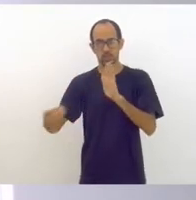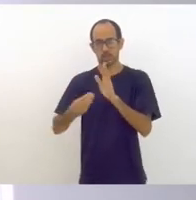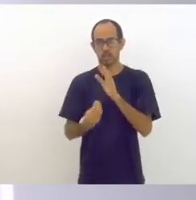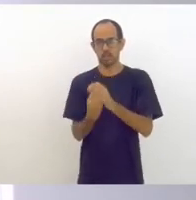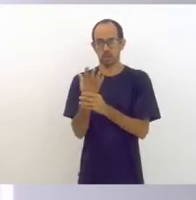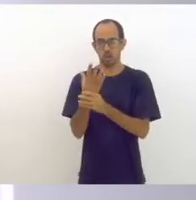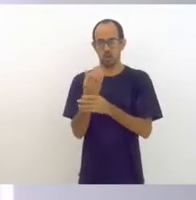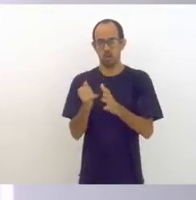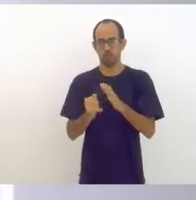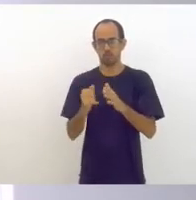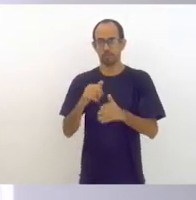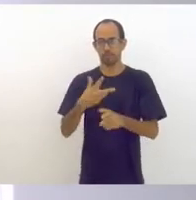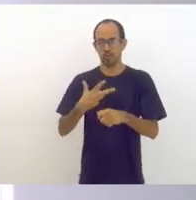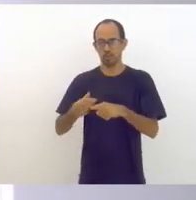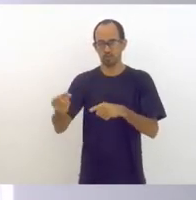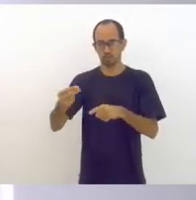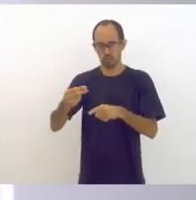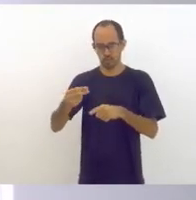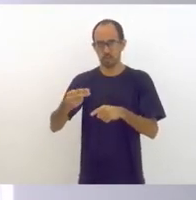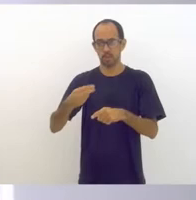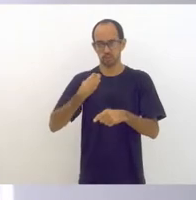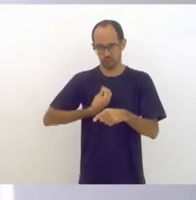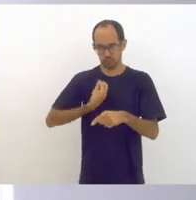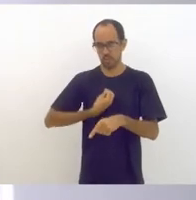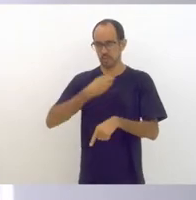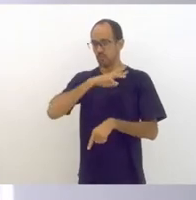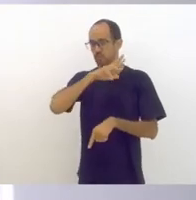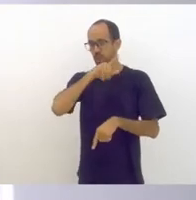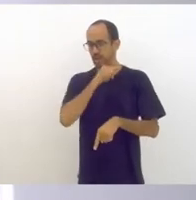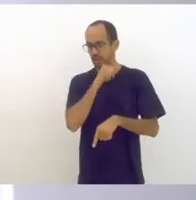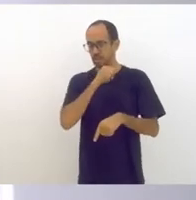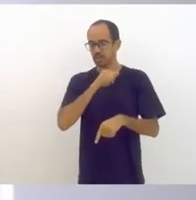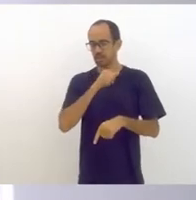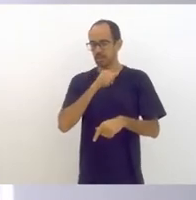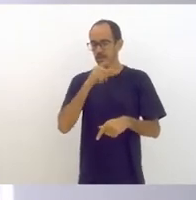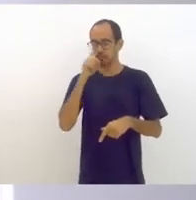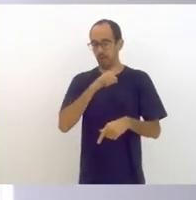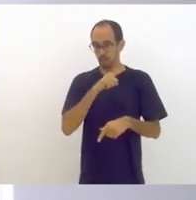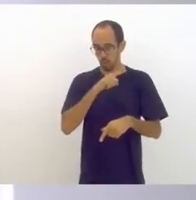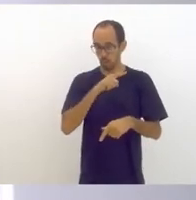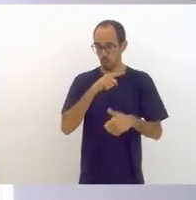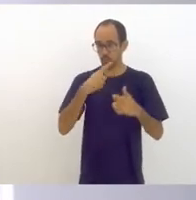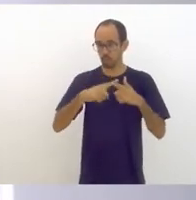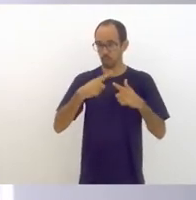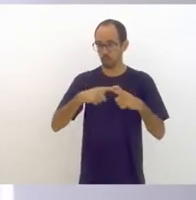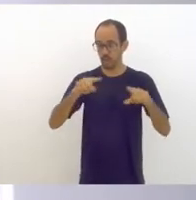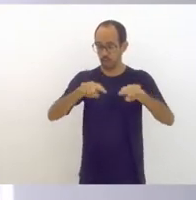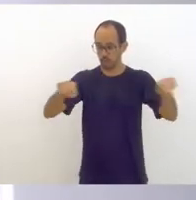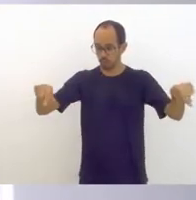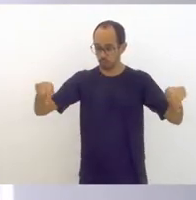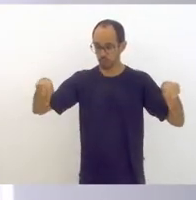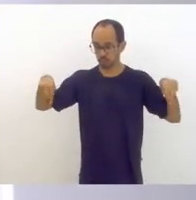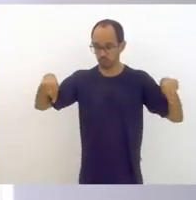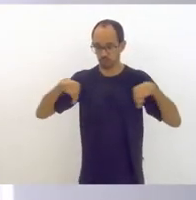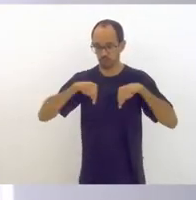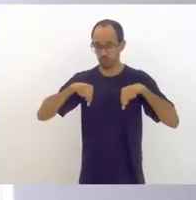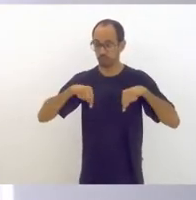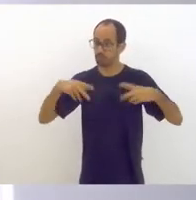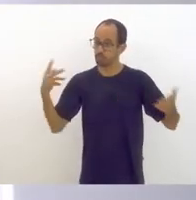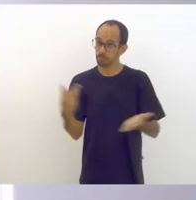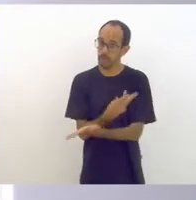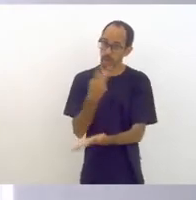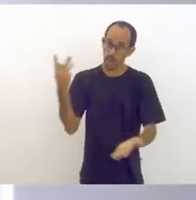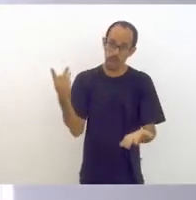ao delimitar o espaço geográfico do refúgio, incorreu em erro. A delimitação está errada, está equivocada. E